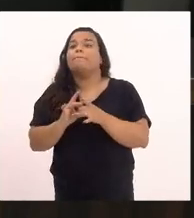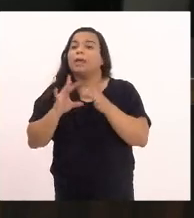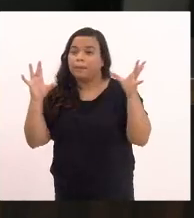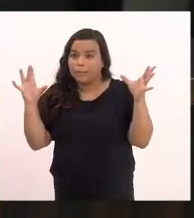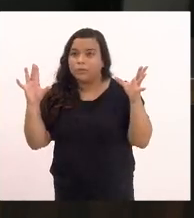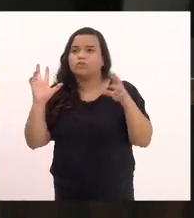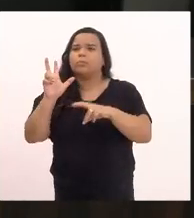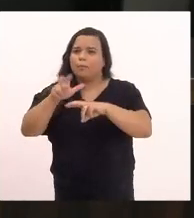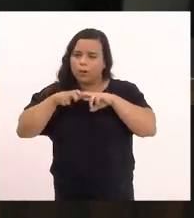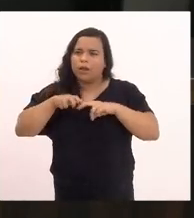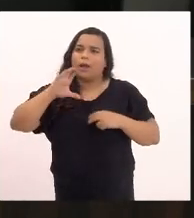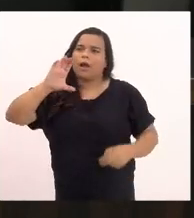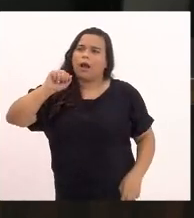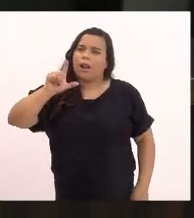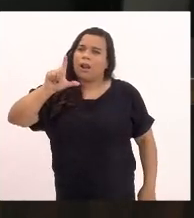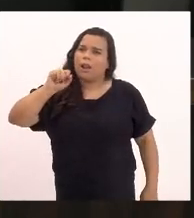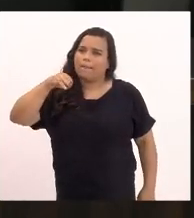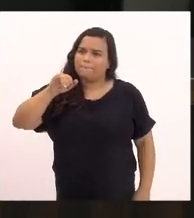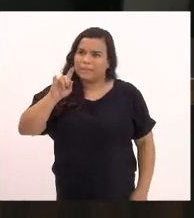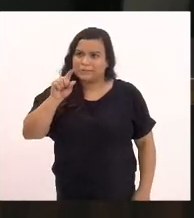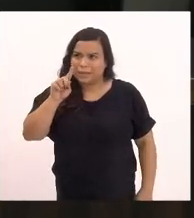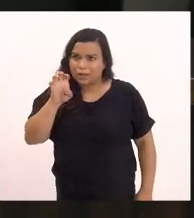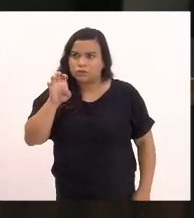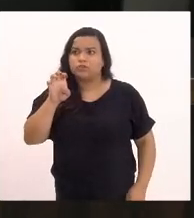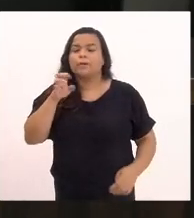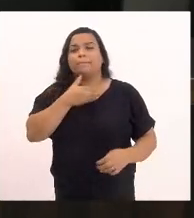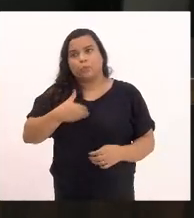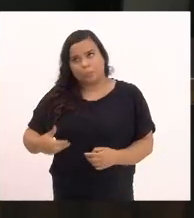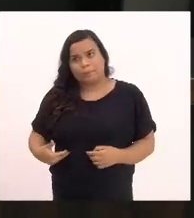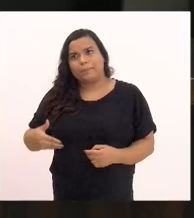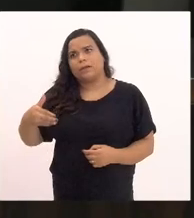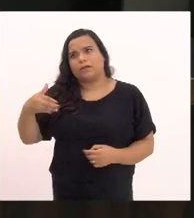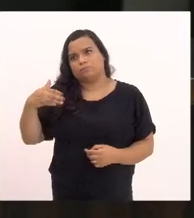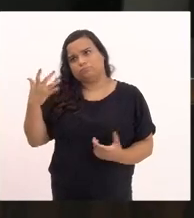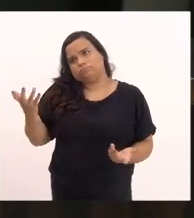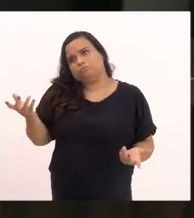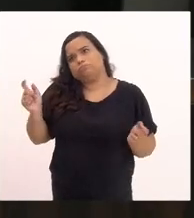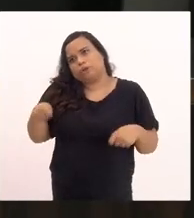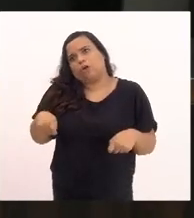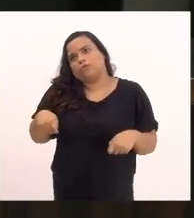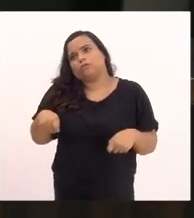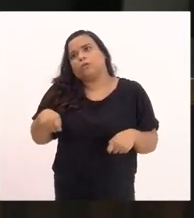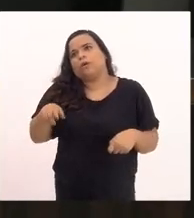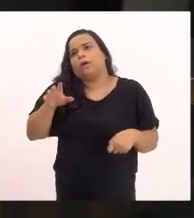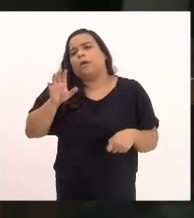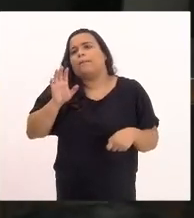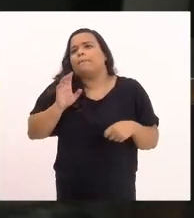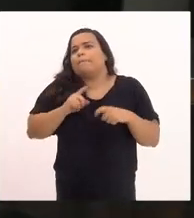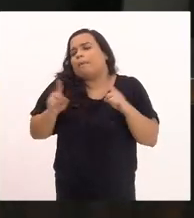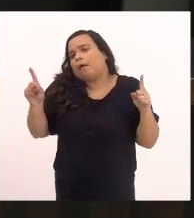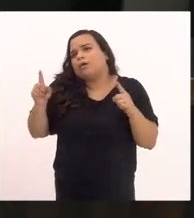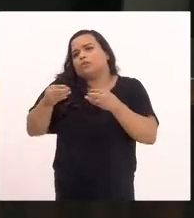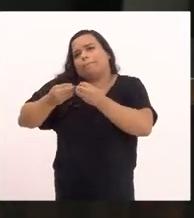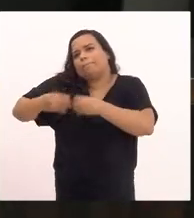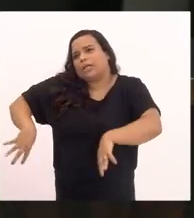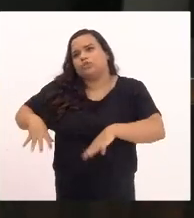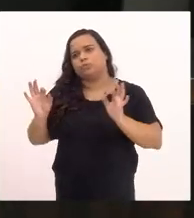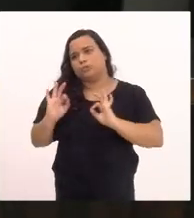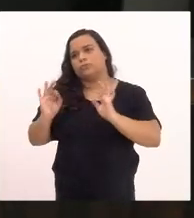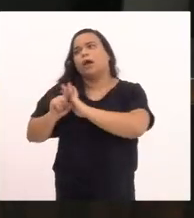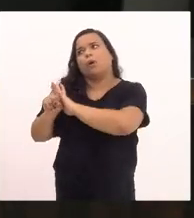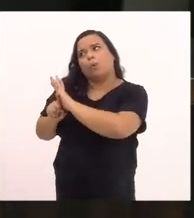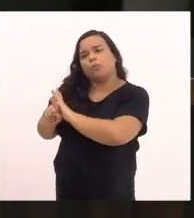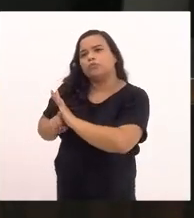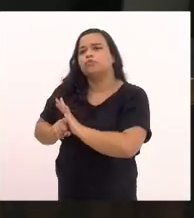pública, sim. Mas sem prejuízo da consulta aos